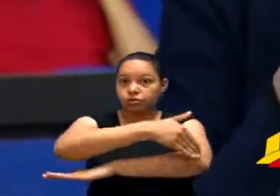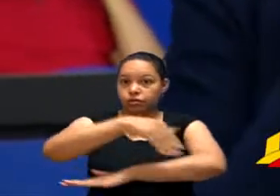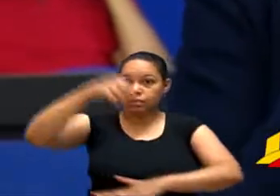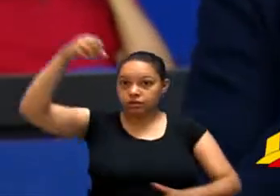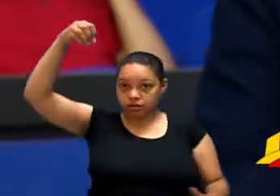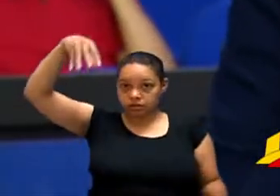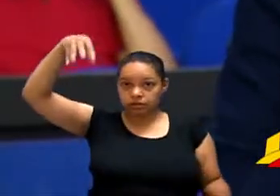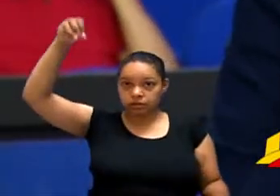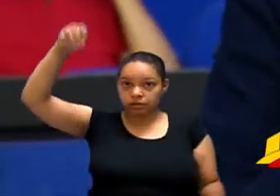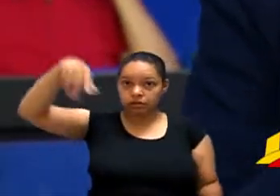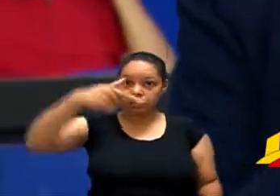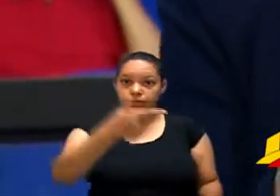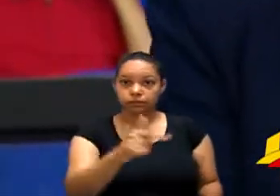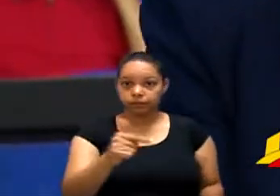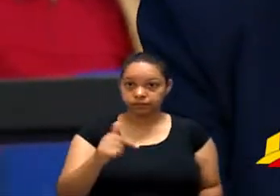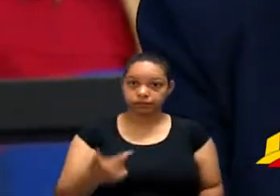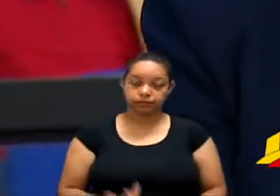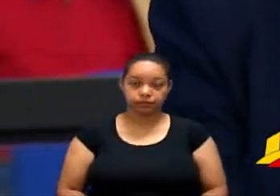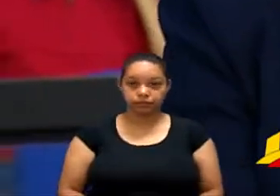pedindo iluminação